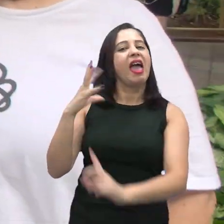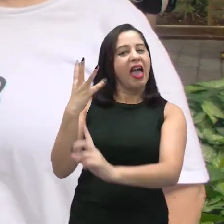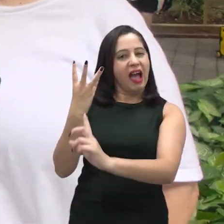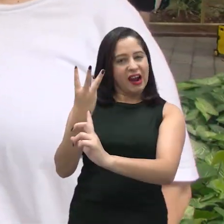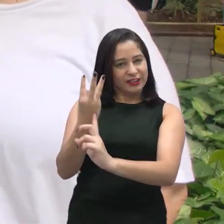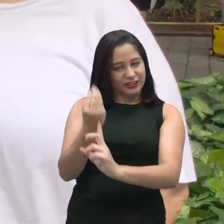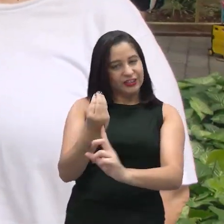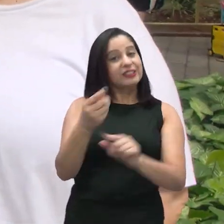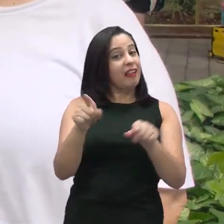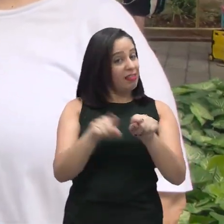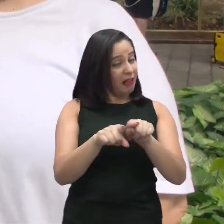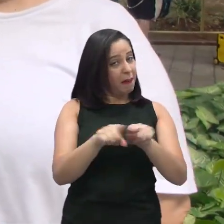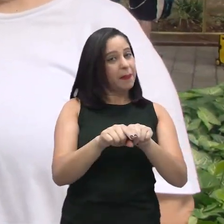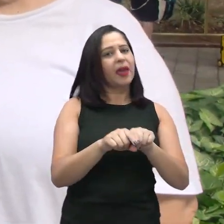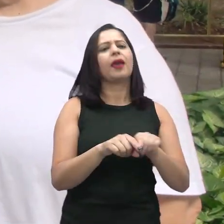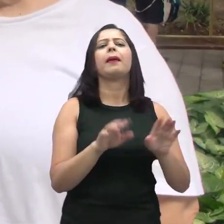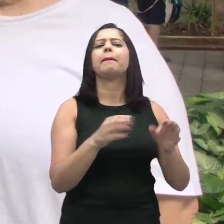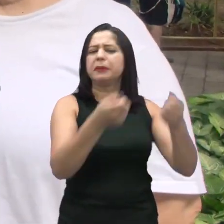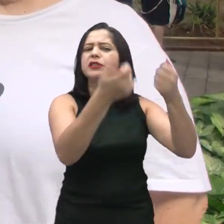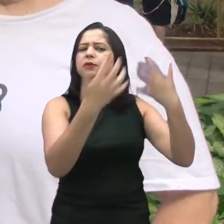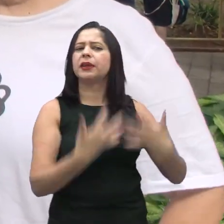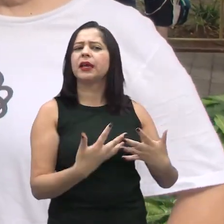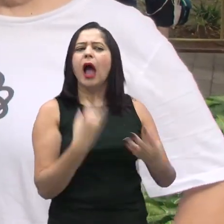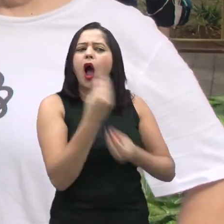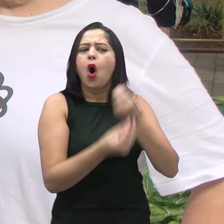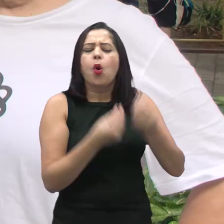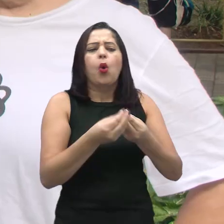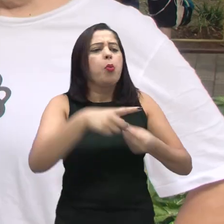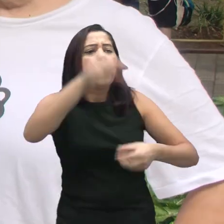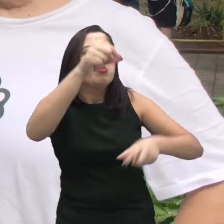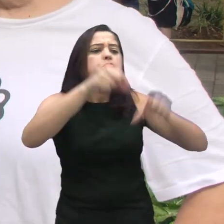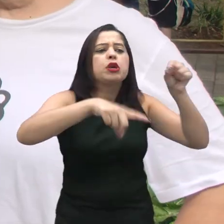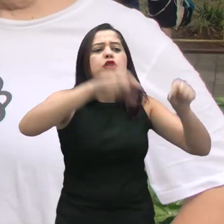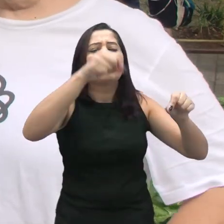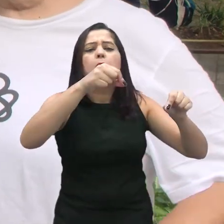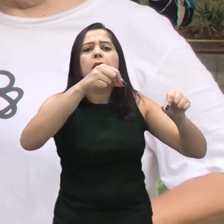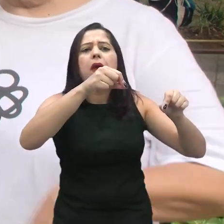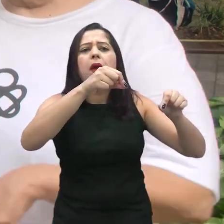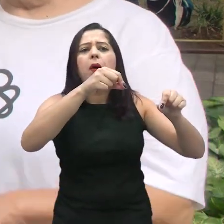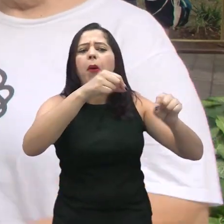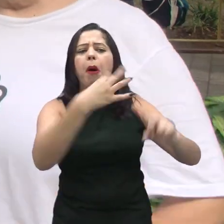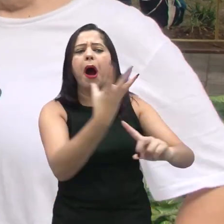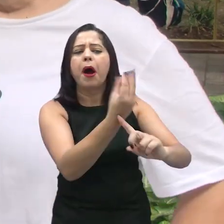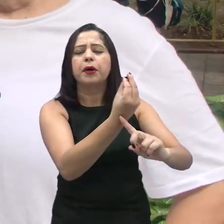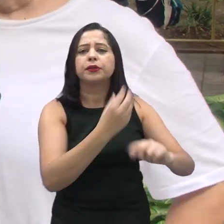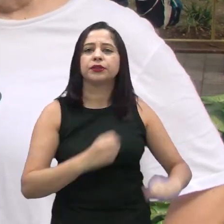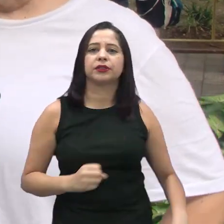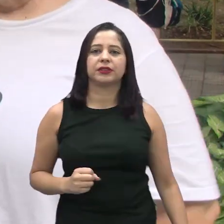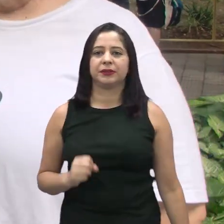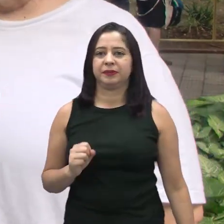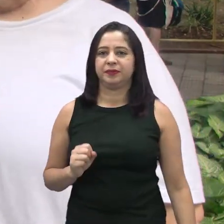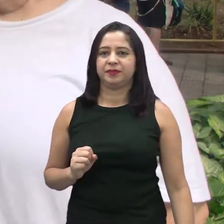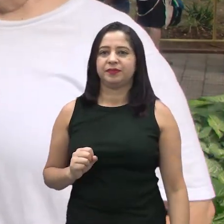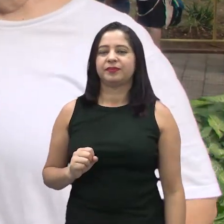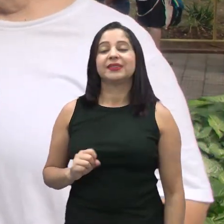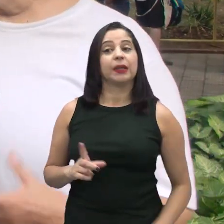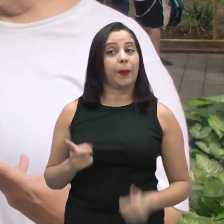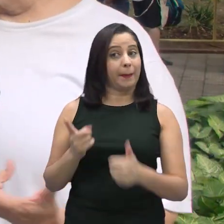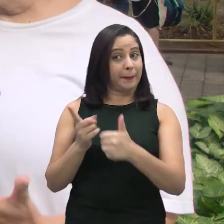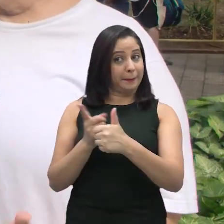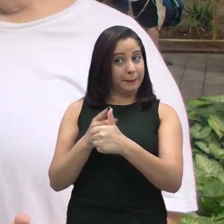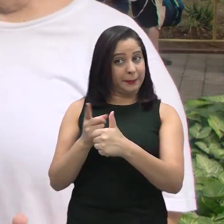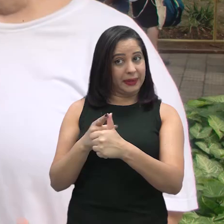artista também. Eu quero saber como é que foi fazer a curadoria de um projeto tão interessante quanto esse, Pitil. Olha,